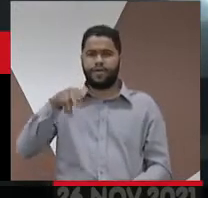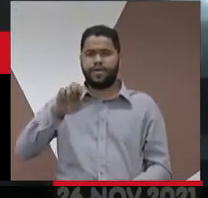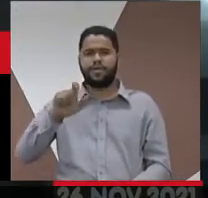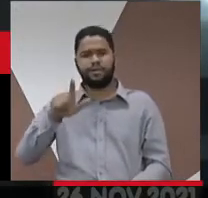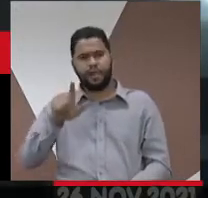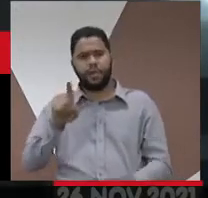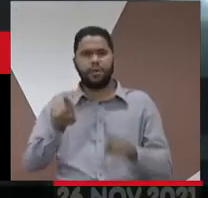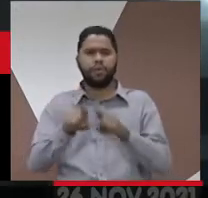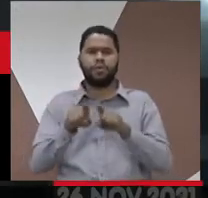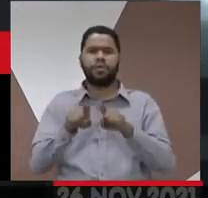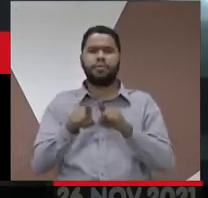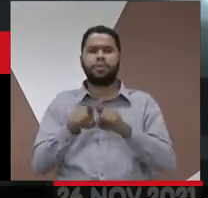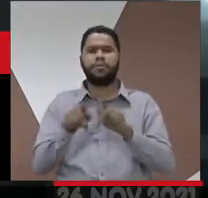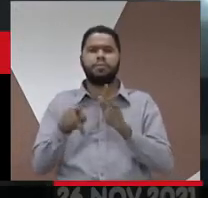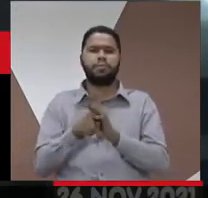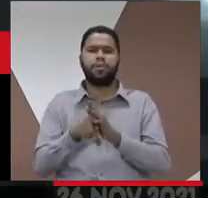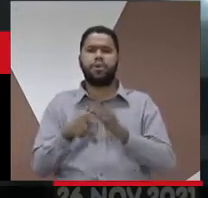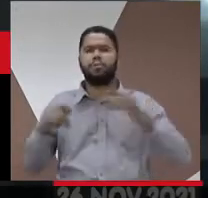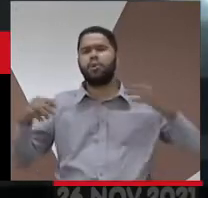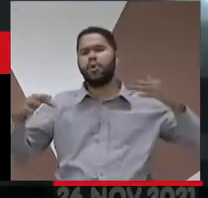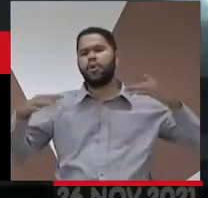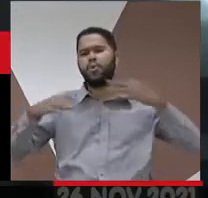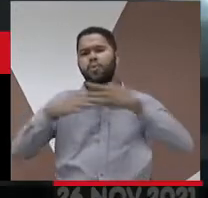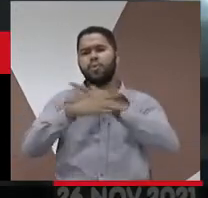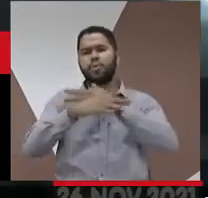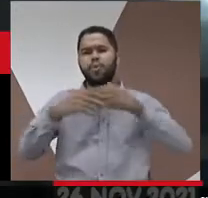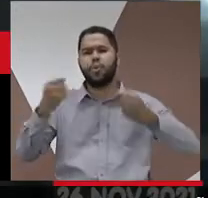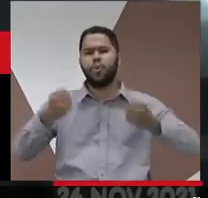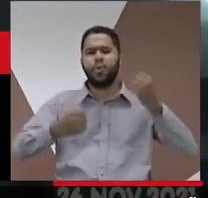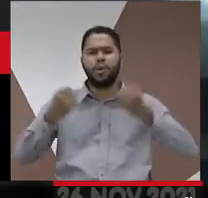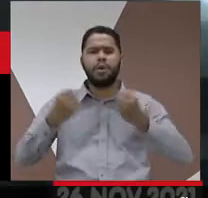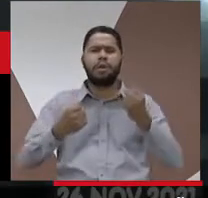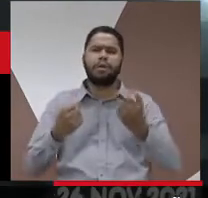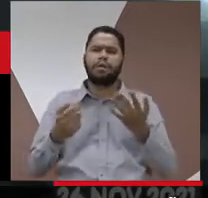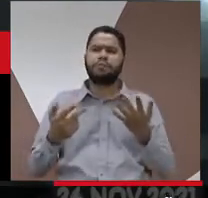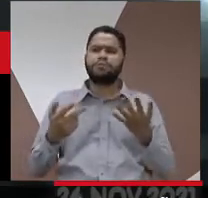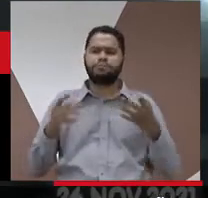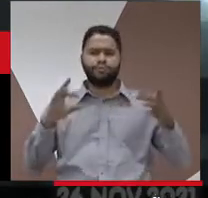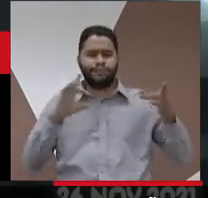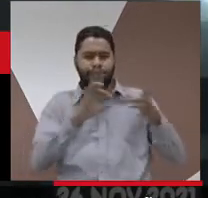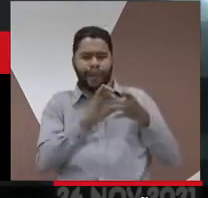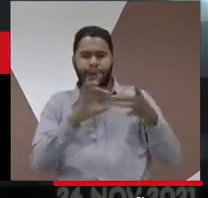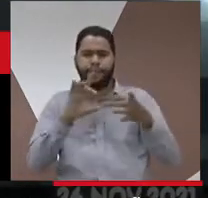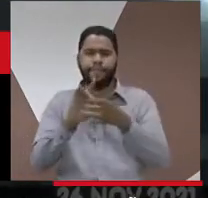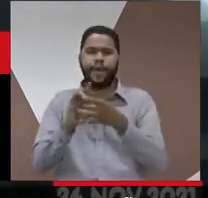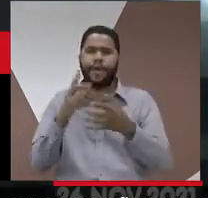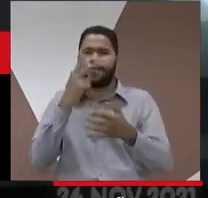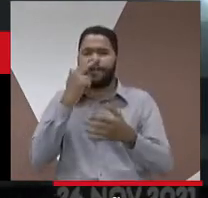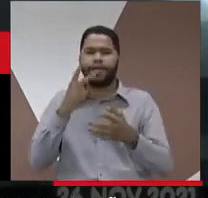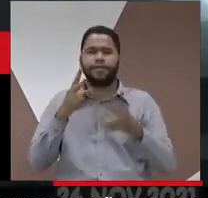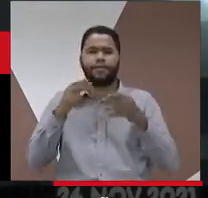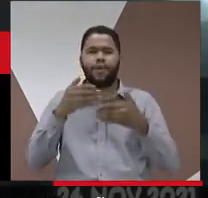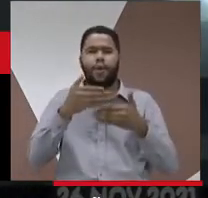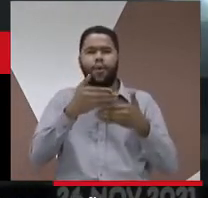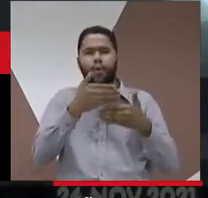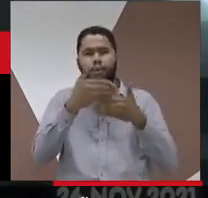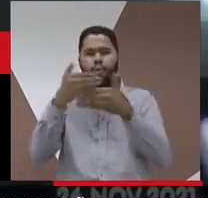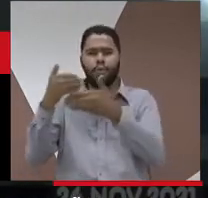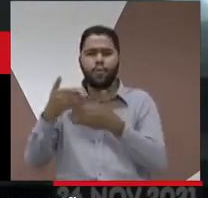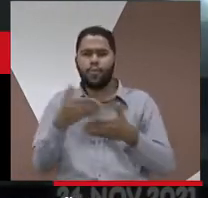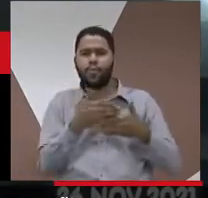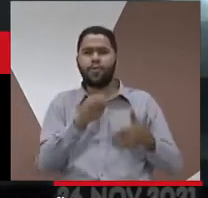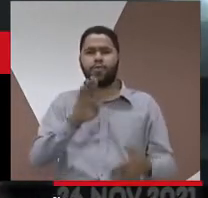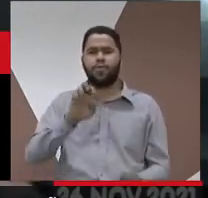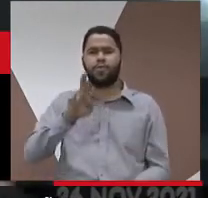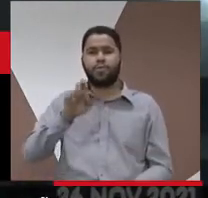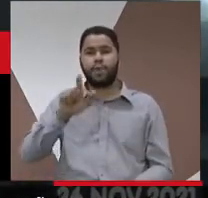área densamente populada, sem ligações, é o Muro de Berlim. Ou você mora de